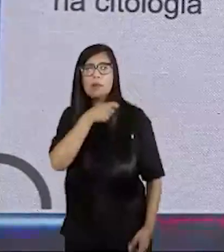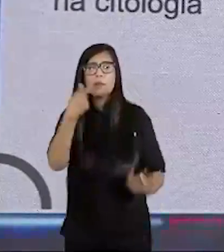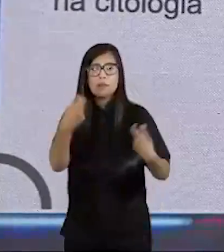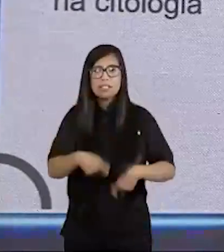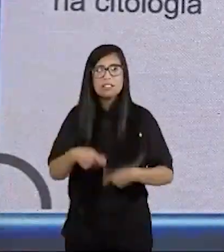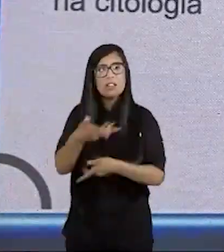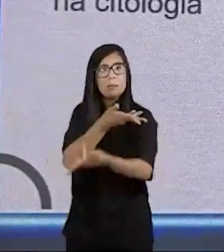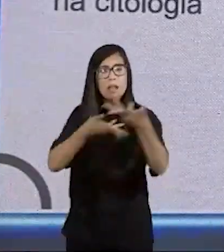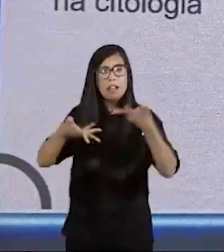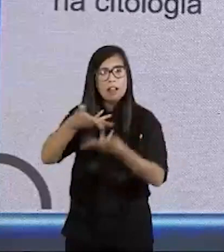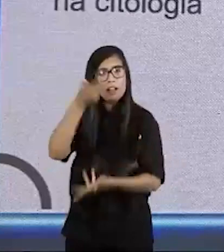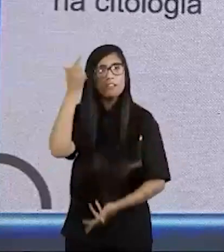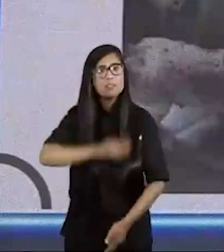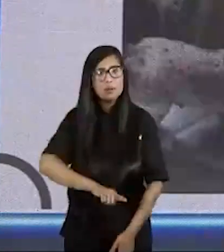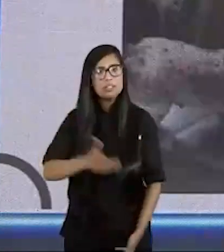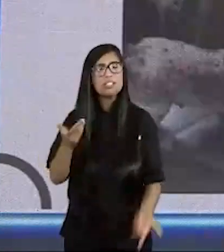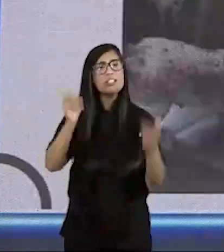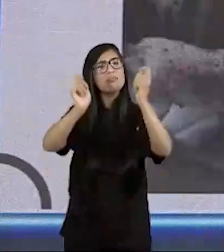Isso é que é interessante.